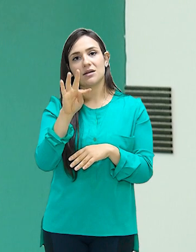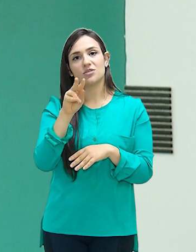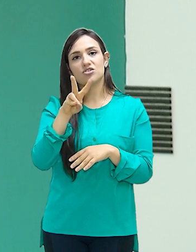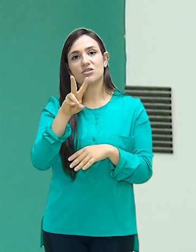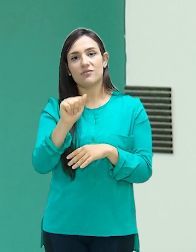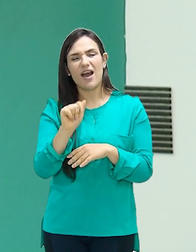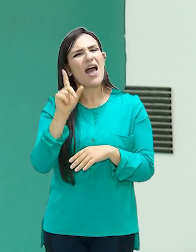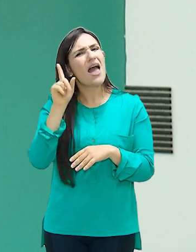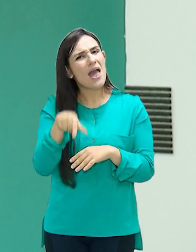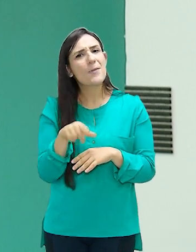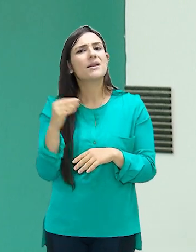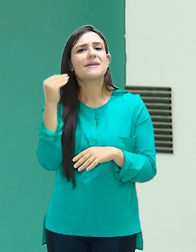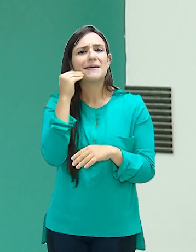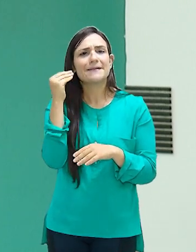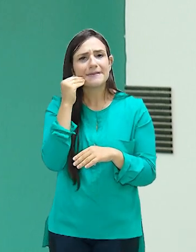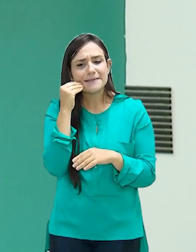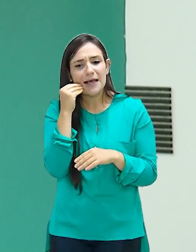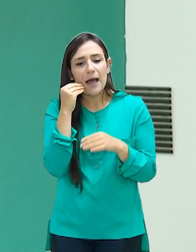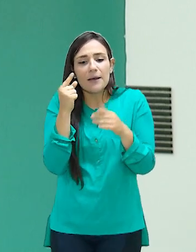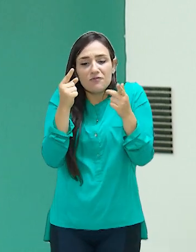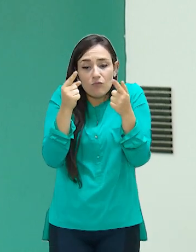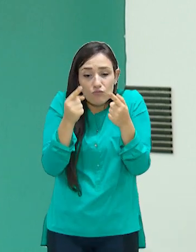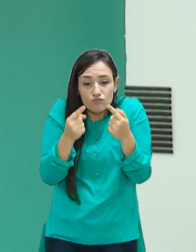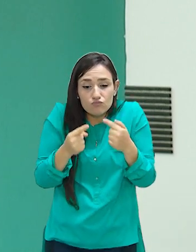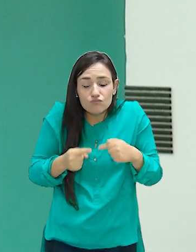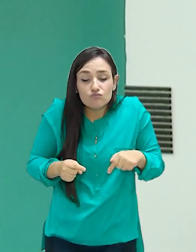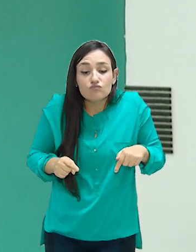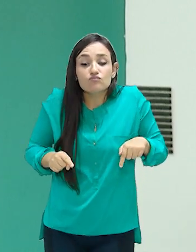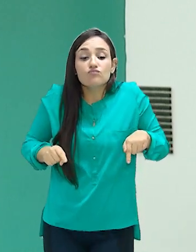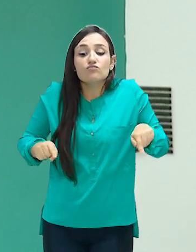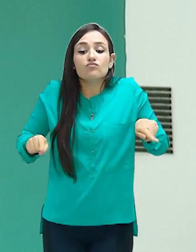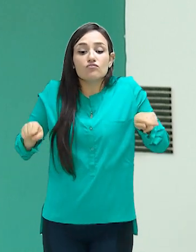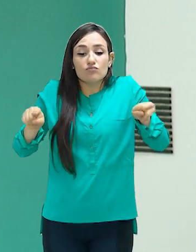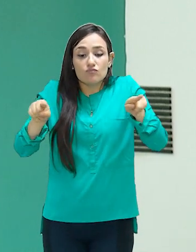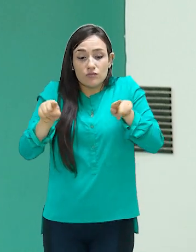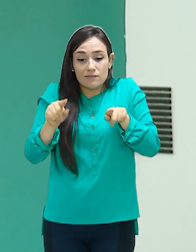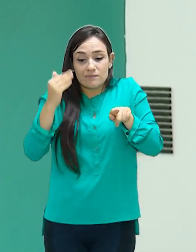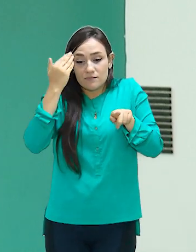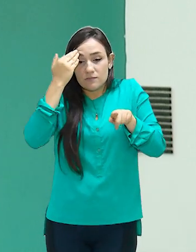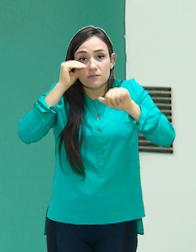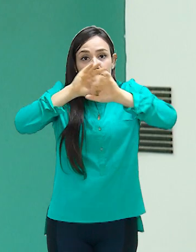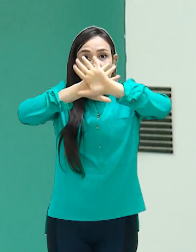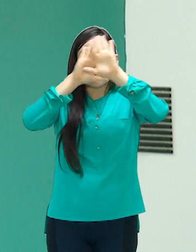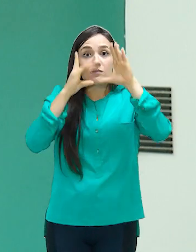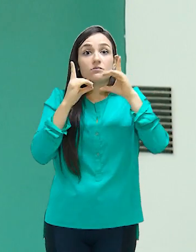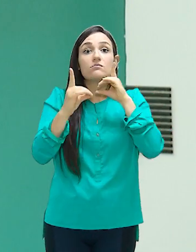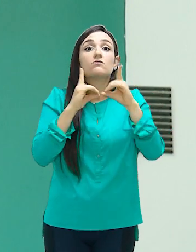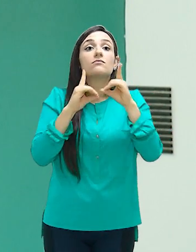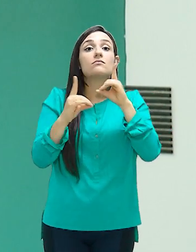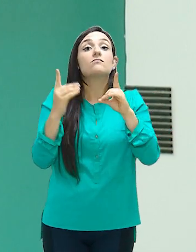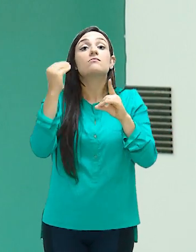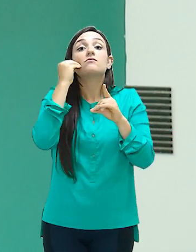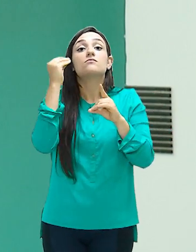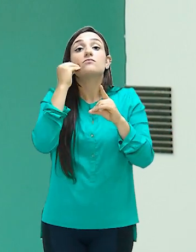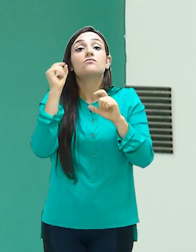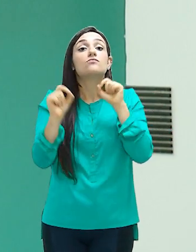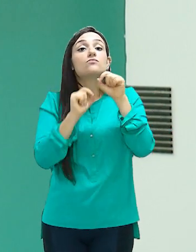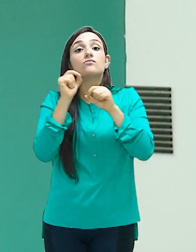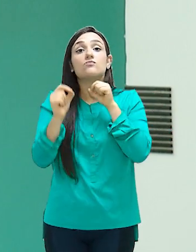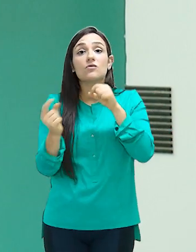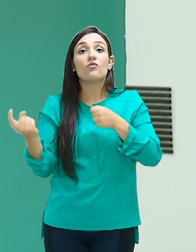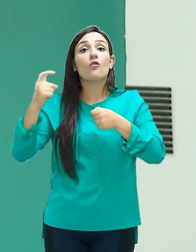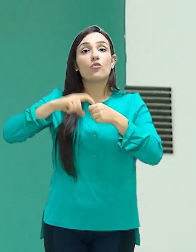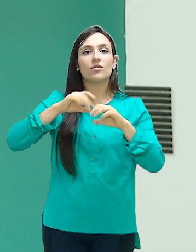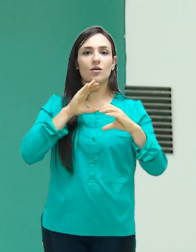é voltada para a construção do diálogo. A gente busca restaurar